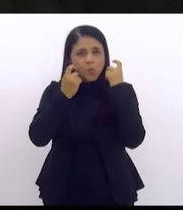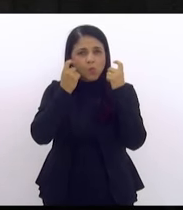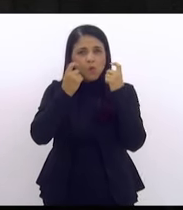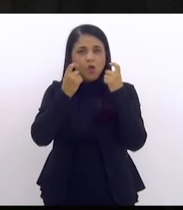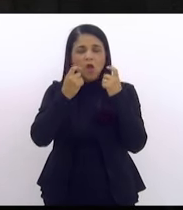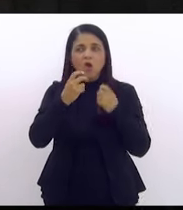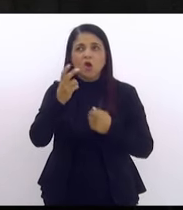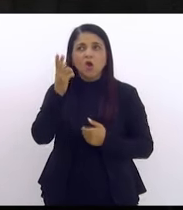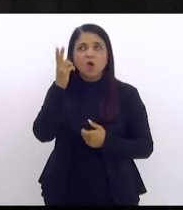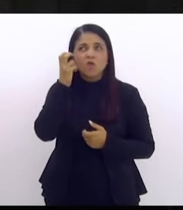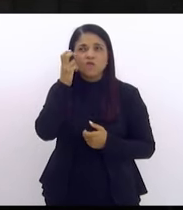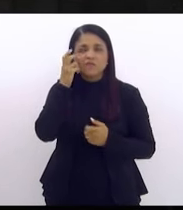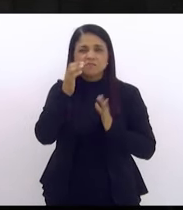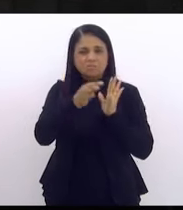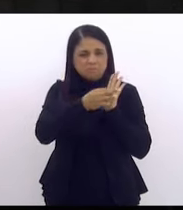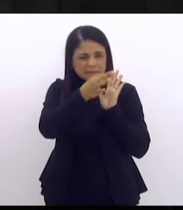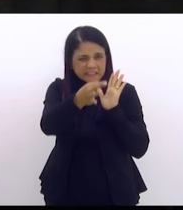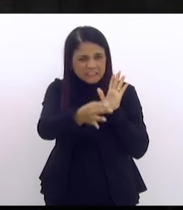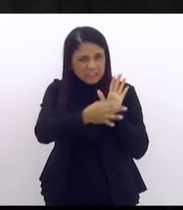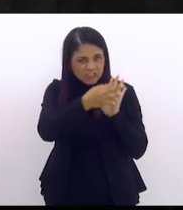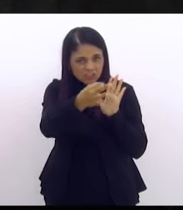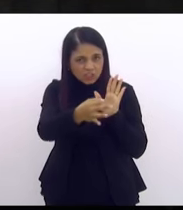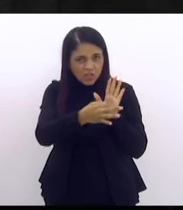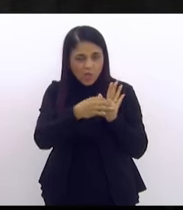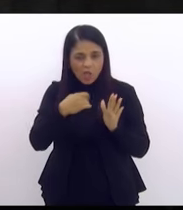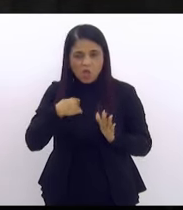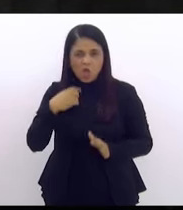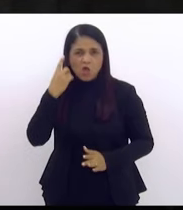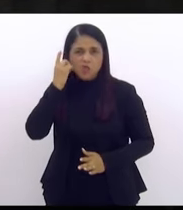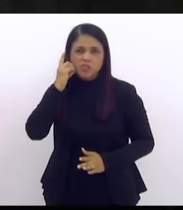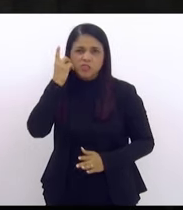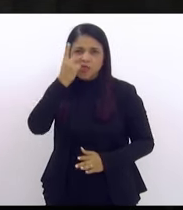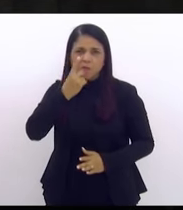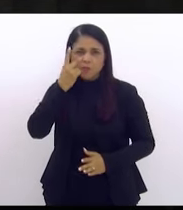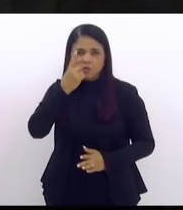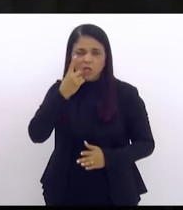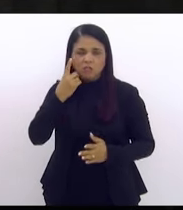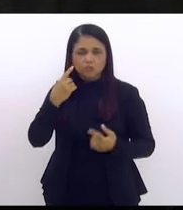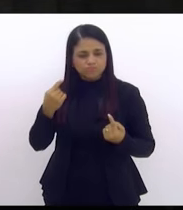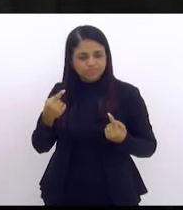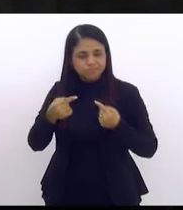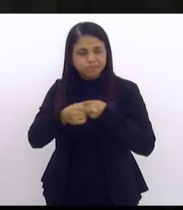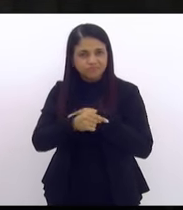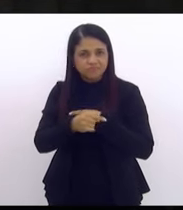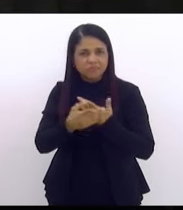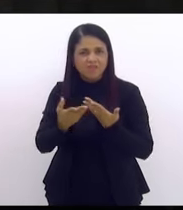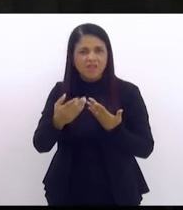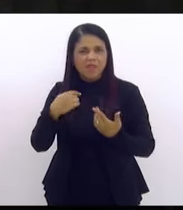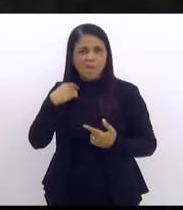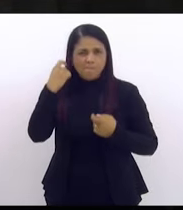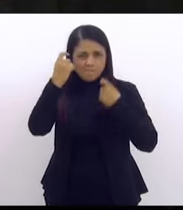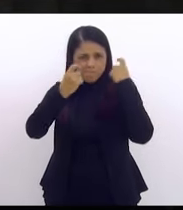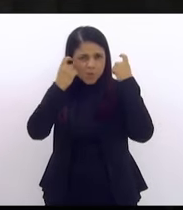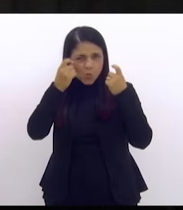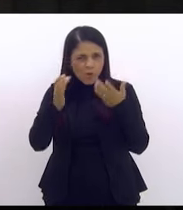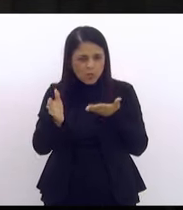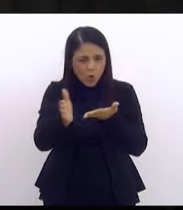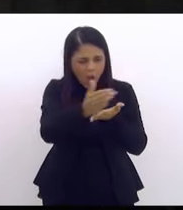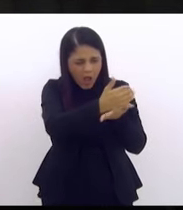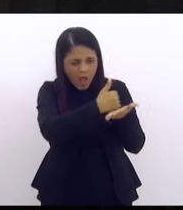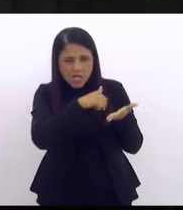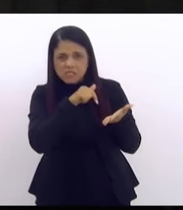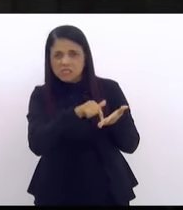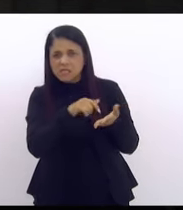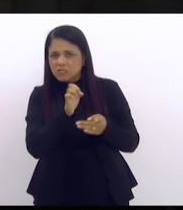ouvir críticas. Diz assim, mas deputado, sou um deputado de oposição e está preocupado com a receita do